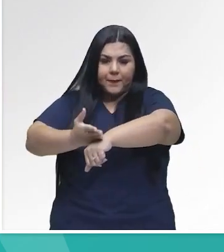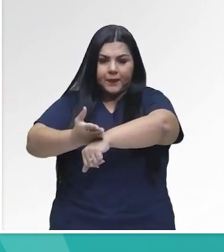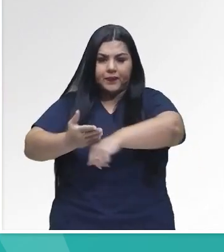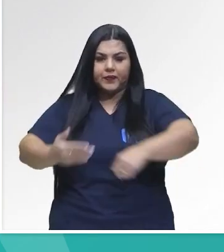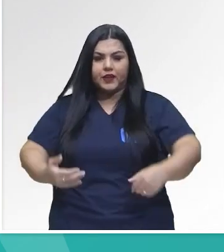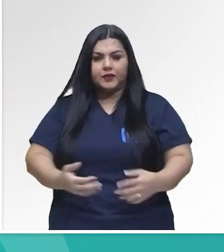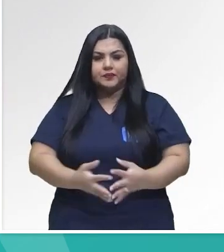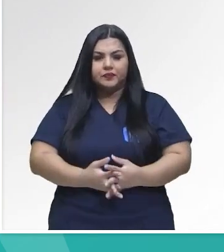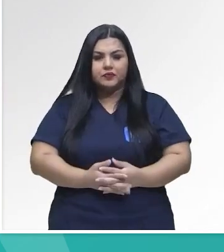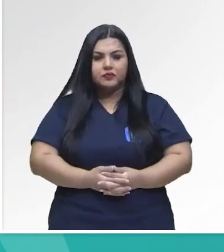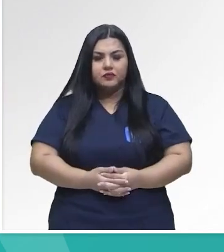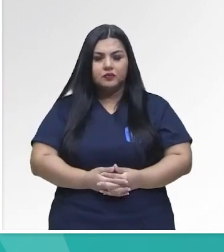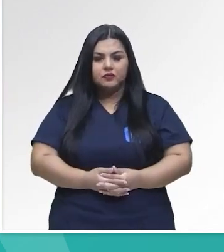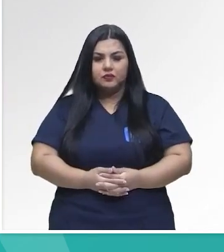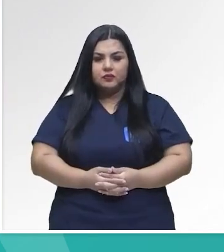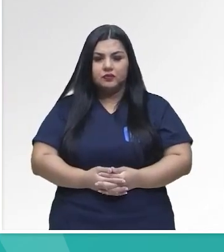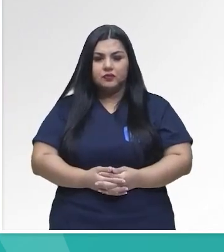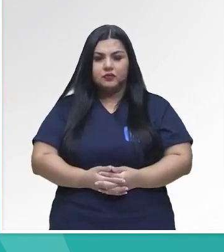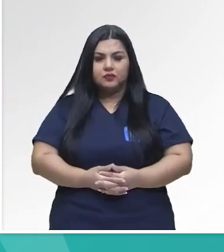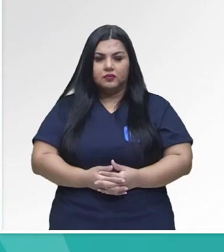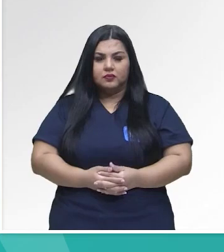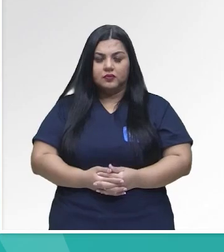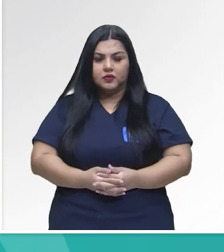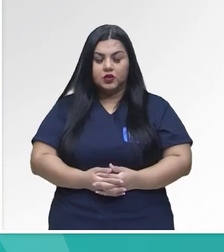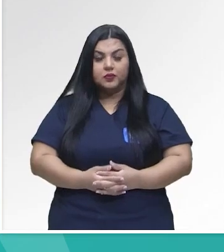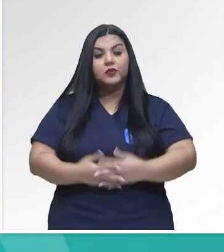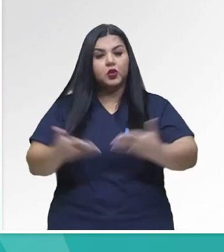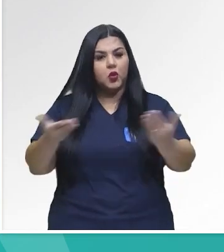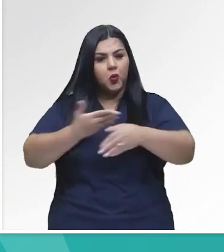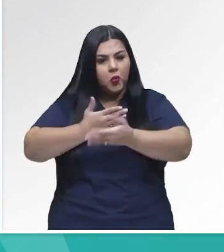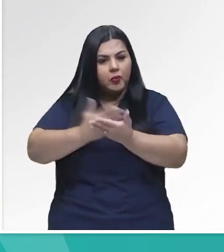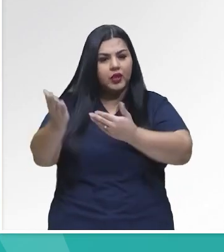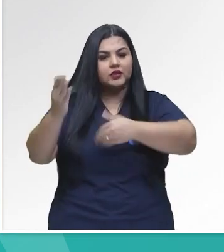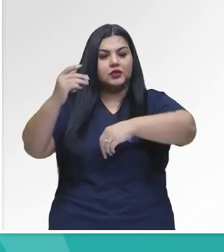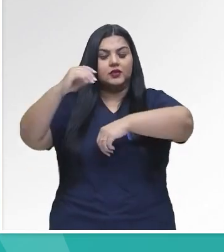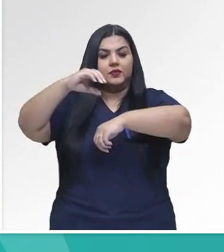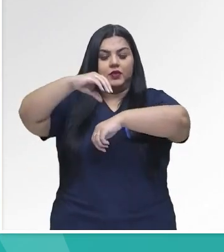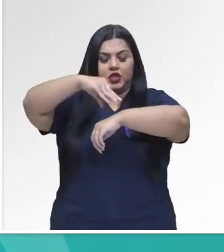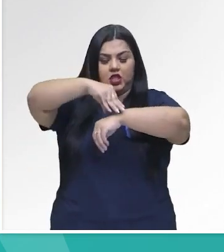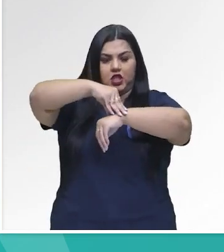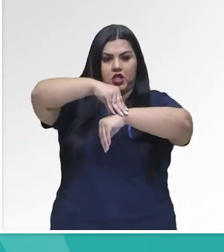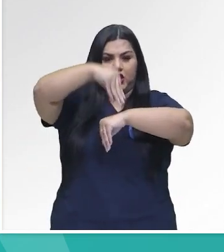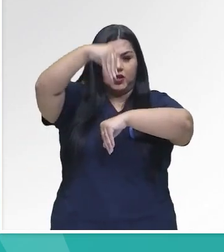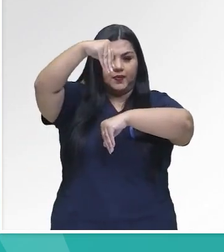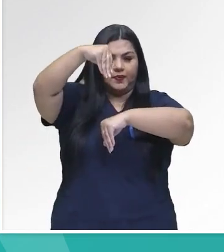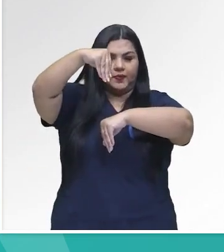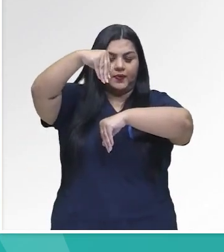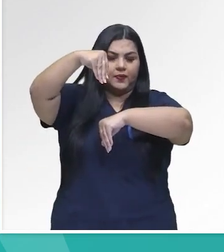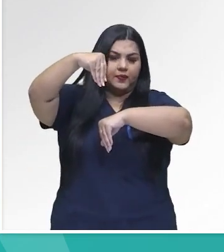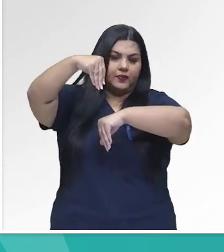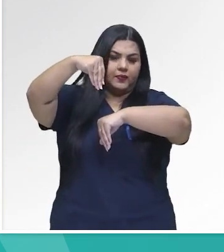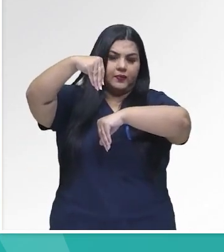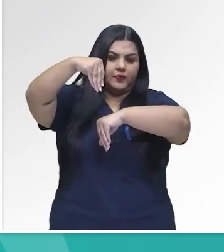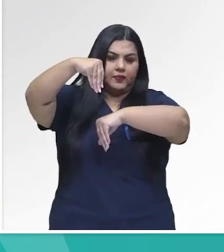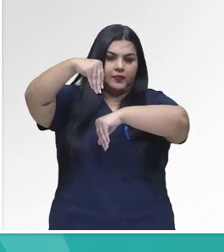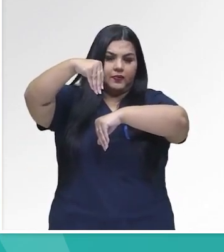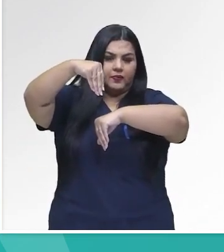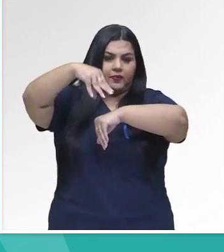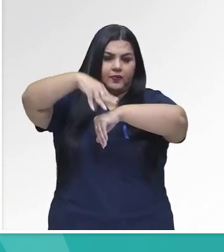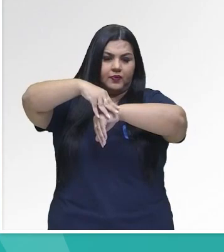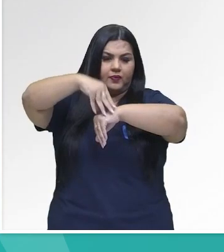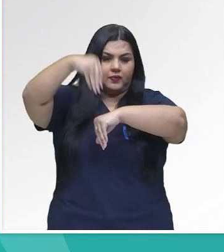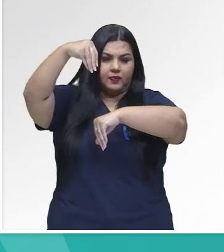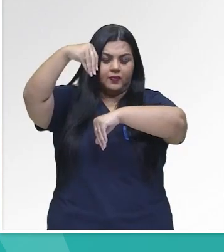tabuleiro. Então, nós vamos começar com a torre. A torre é a